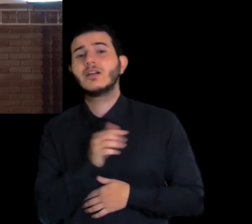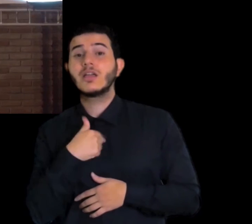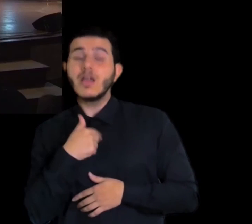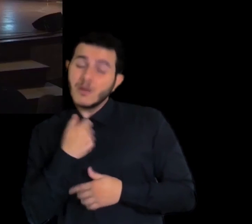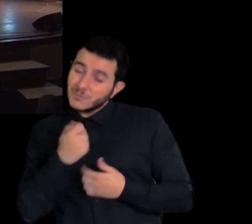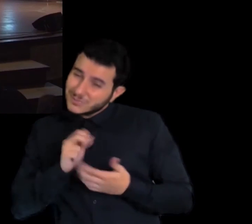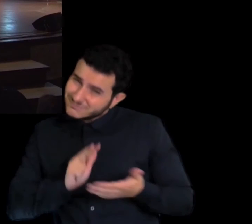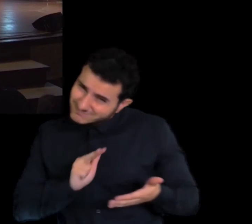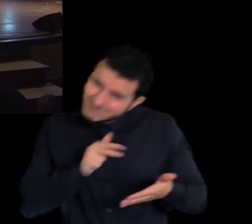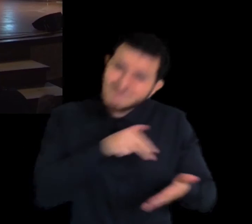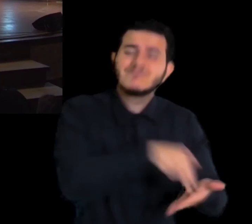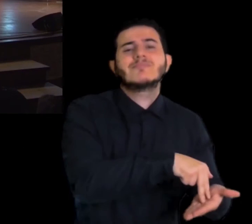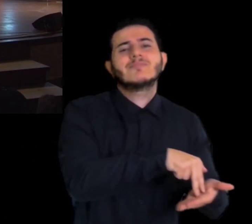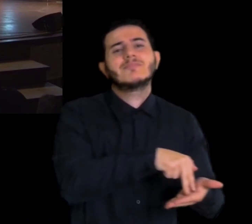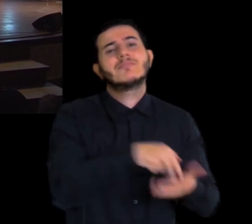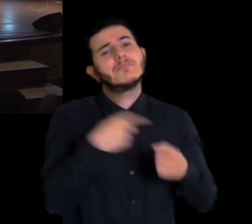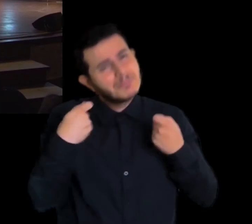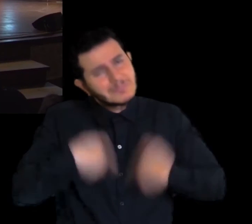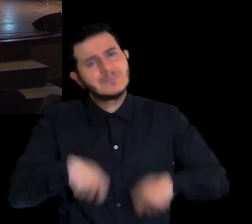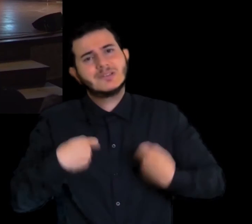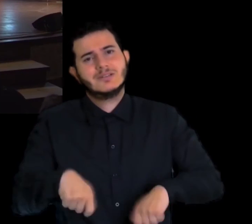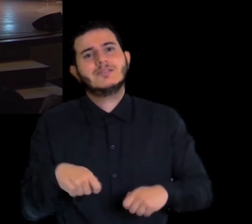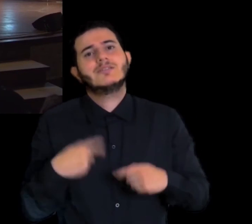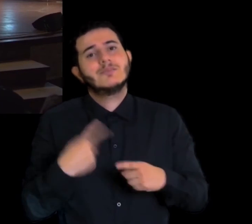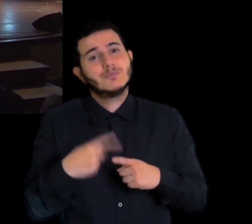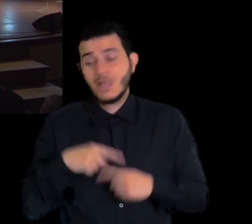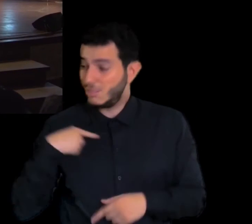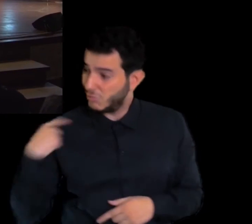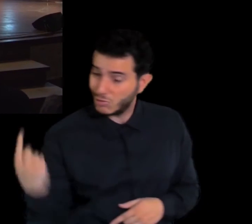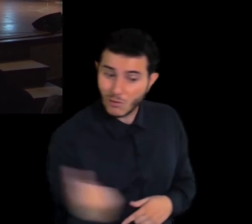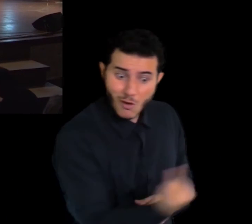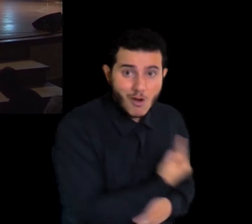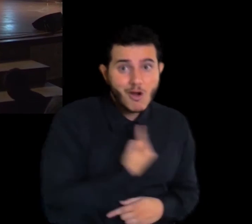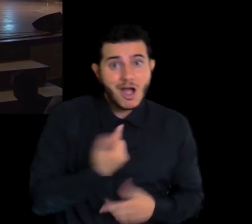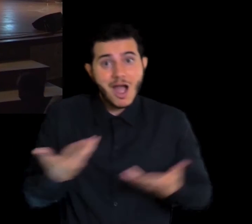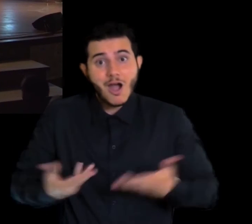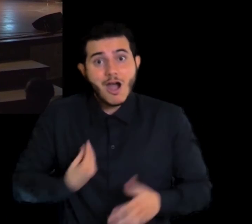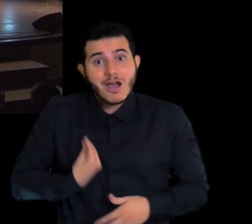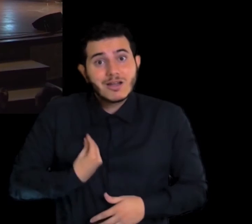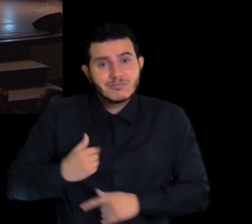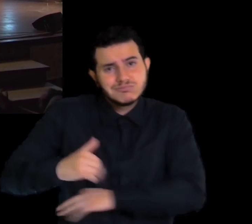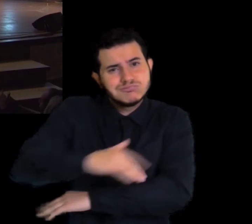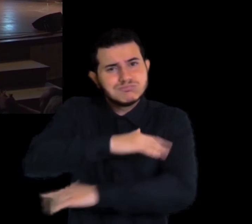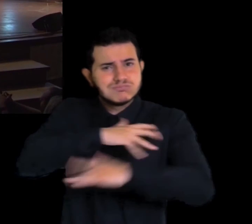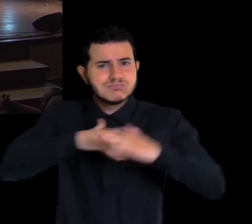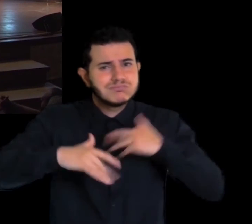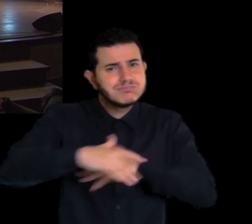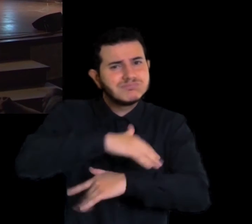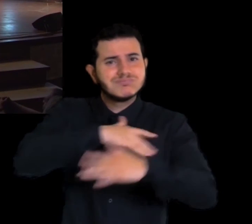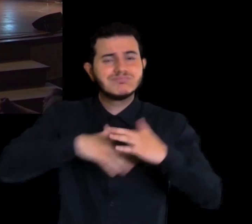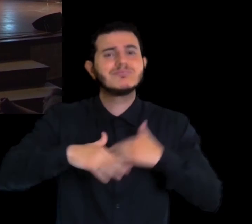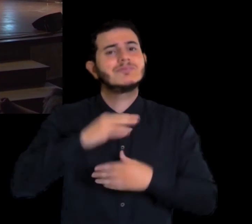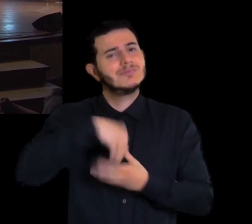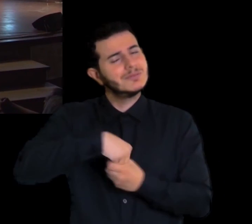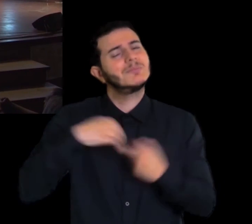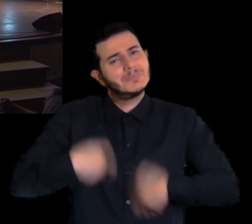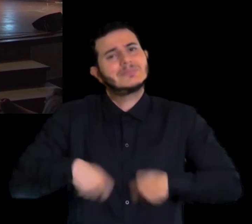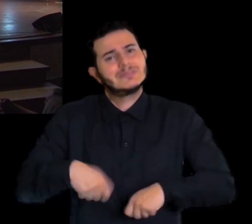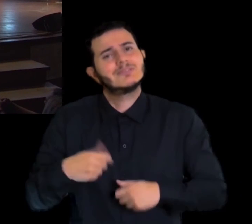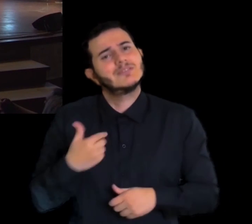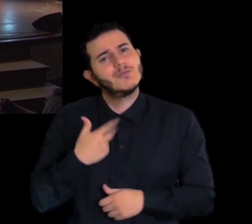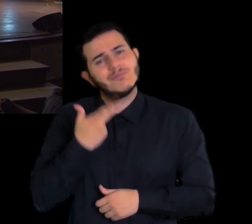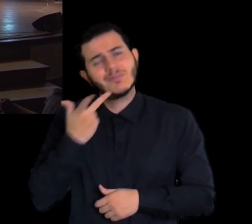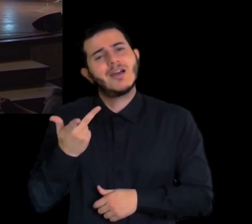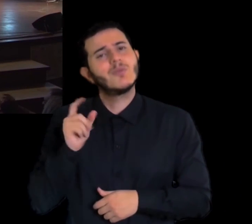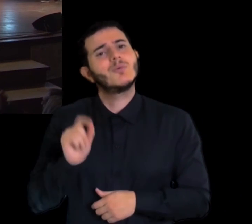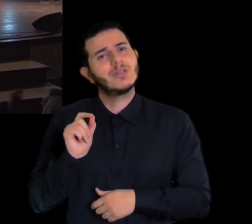Porque é nessa hora que está acontecendo tudo. É aqui, ao redor da gente, né, prestando atenção. E aí, né, eu concluo aqui para vocês